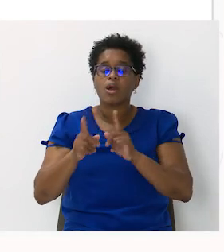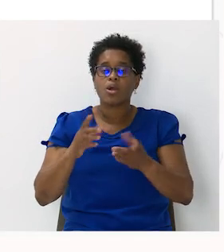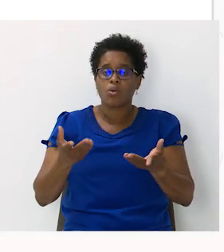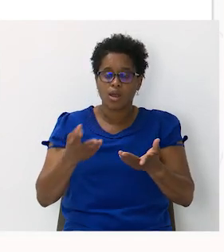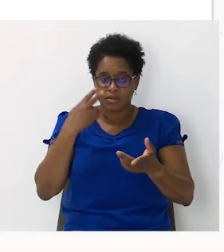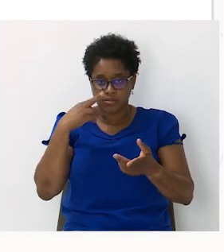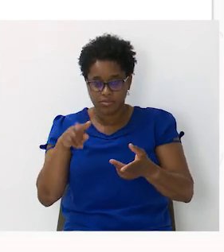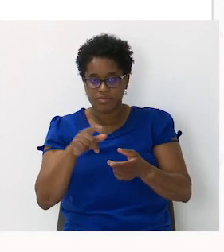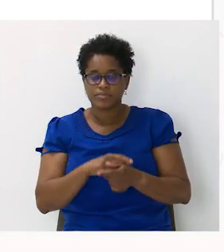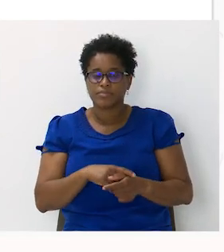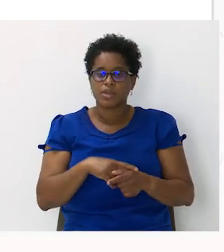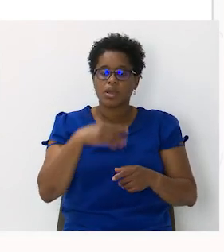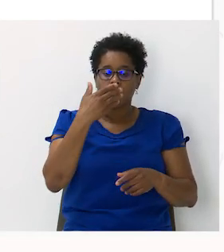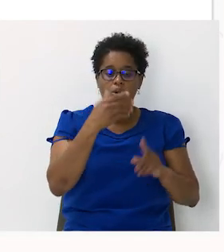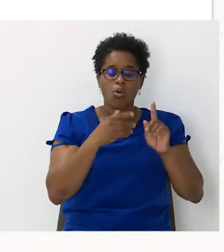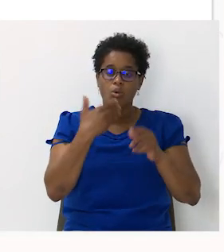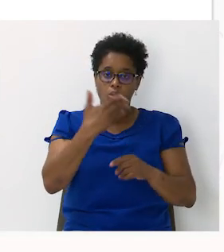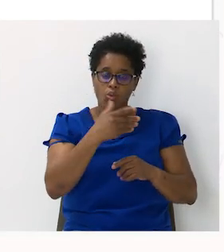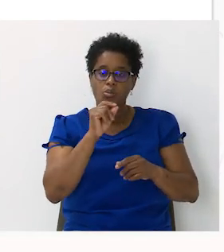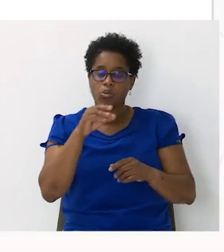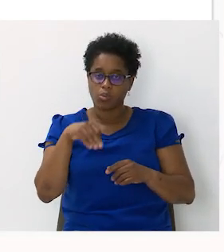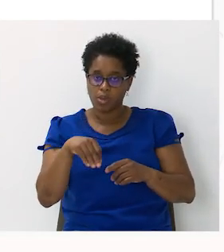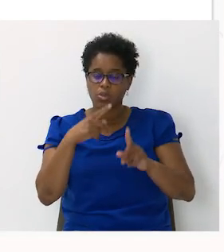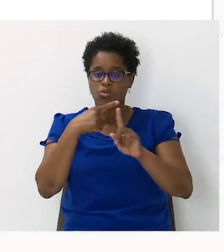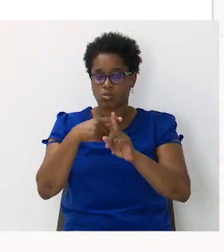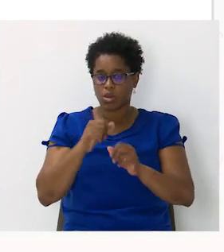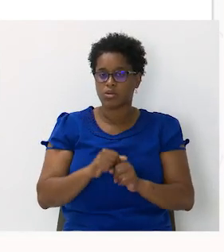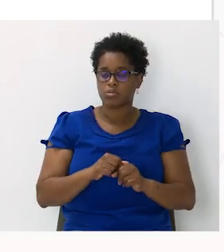ponto P, somado com